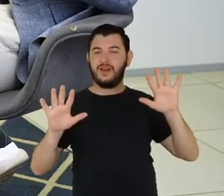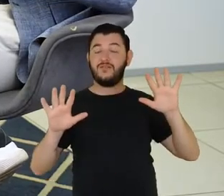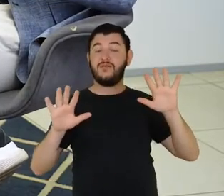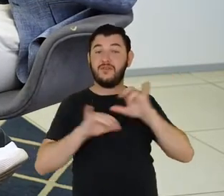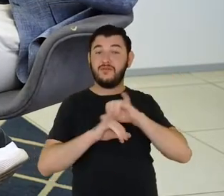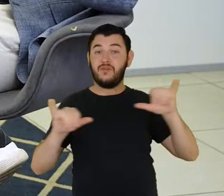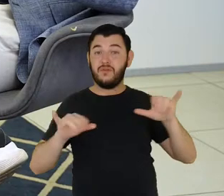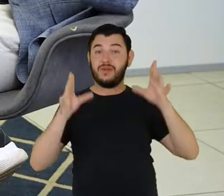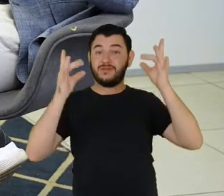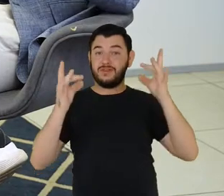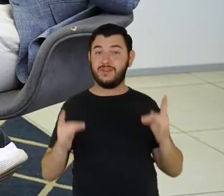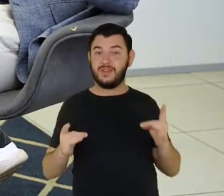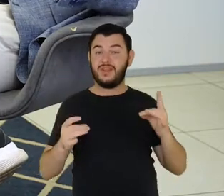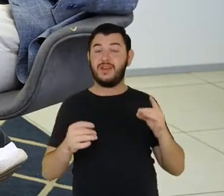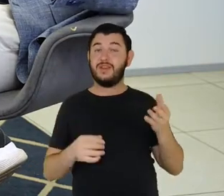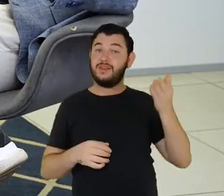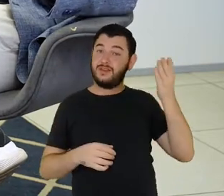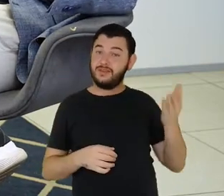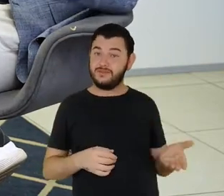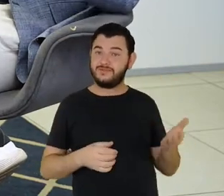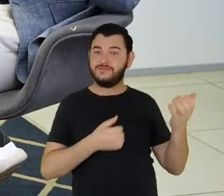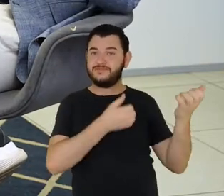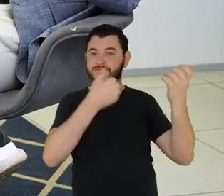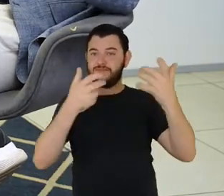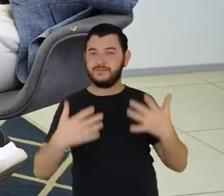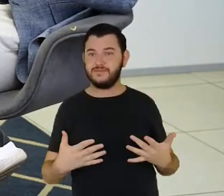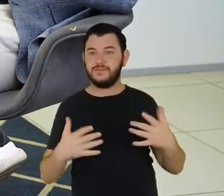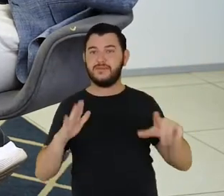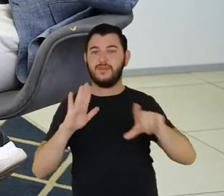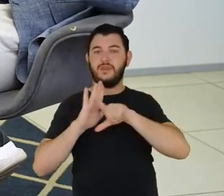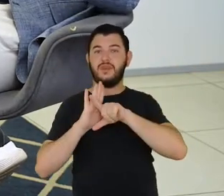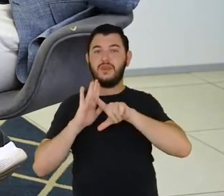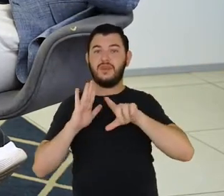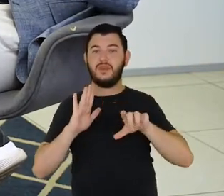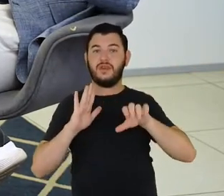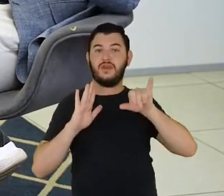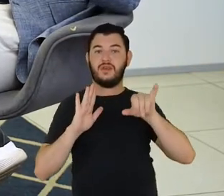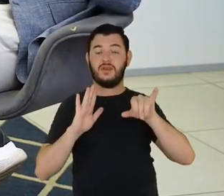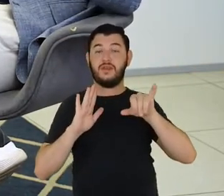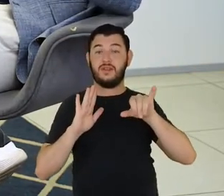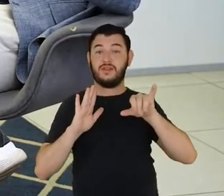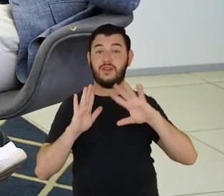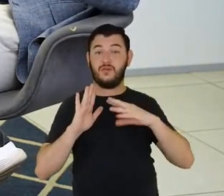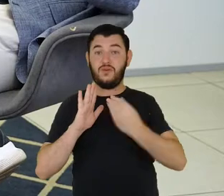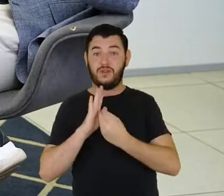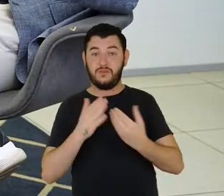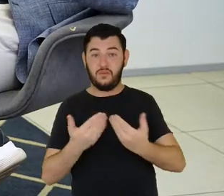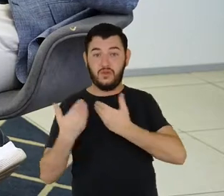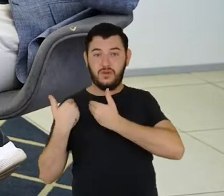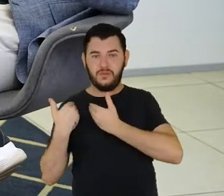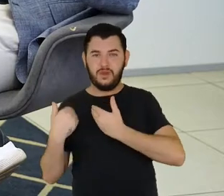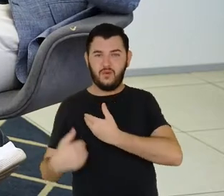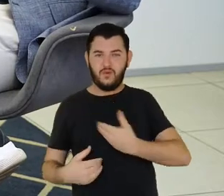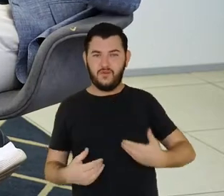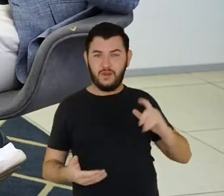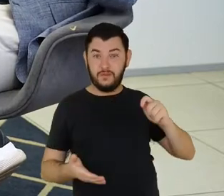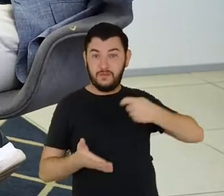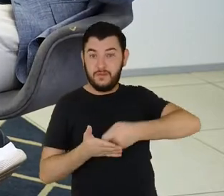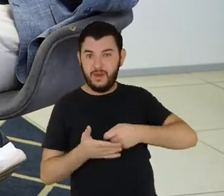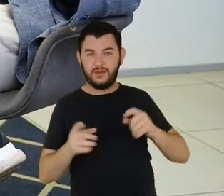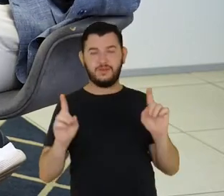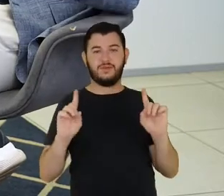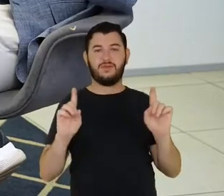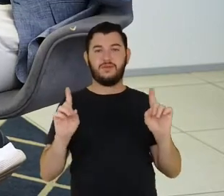Lei Rouanet, ela não é paga pelo governo, né, e inclusive ela é feita realmente para que as pessoas